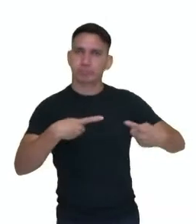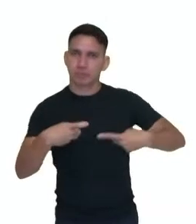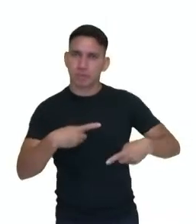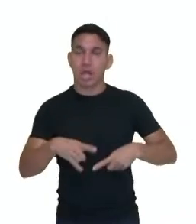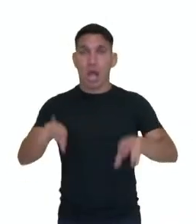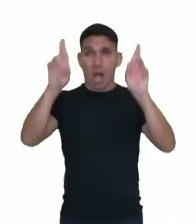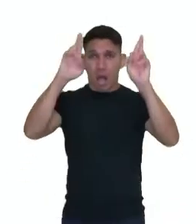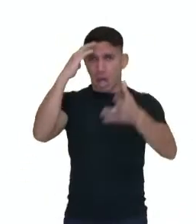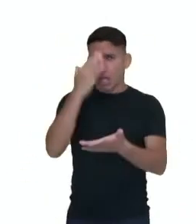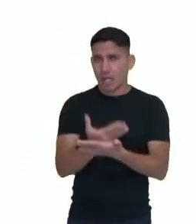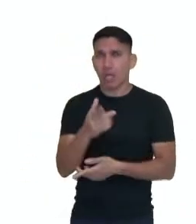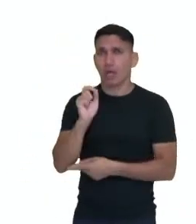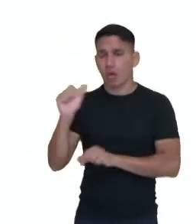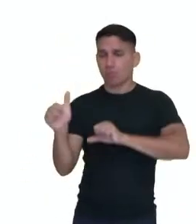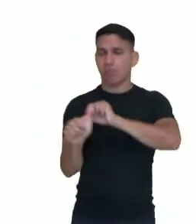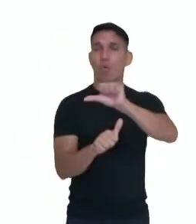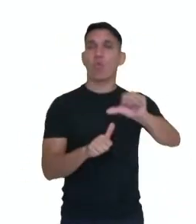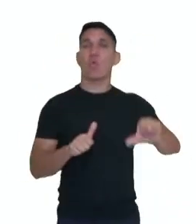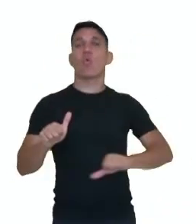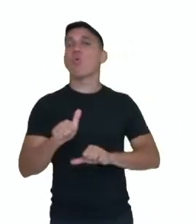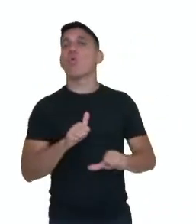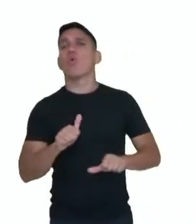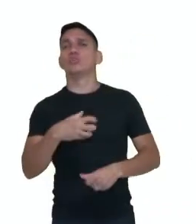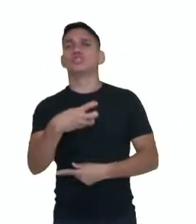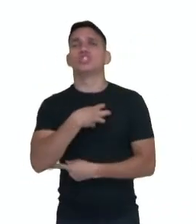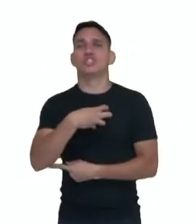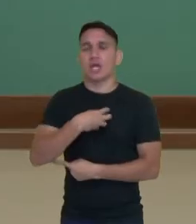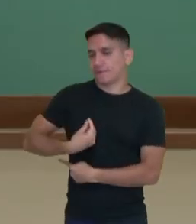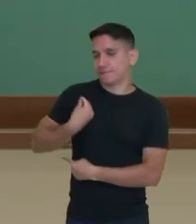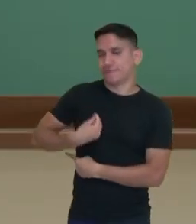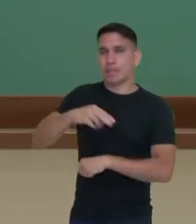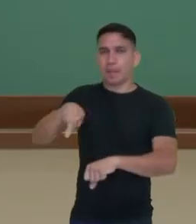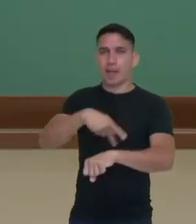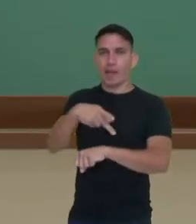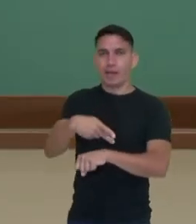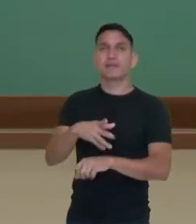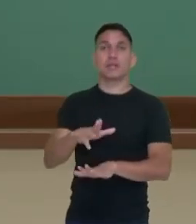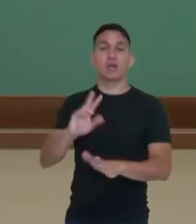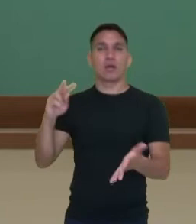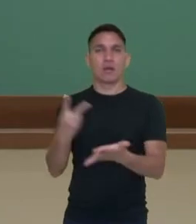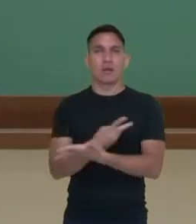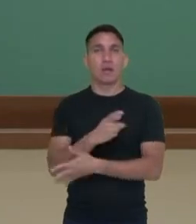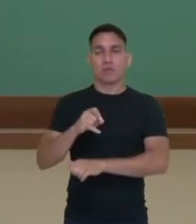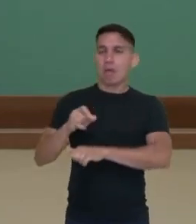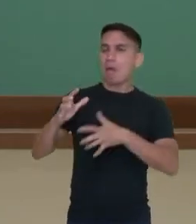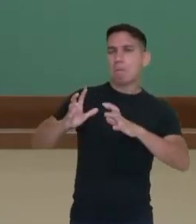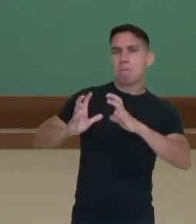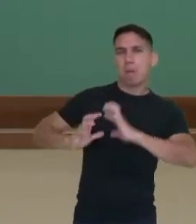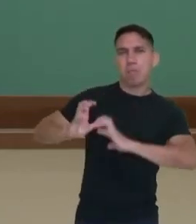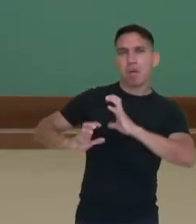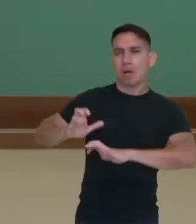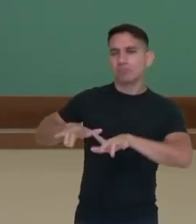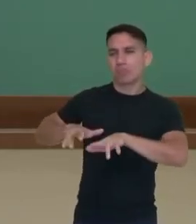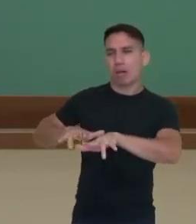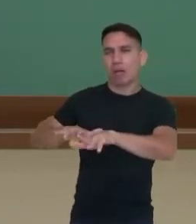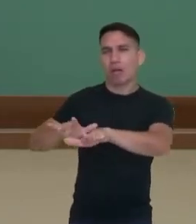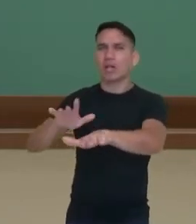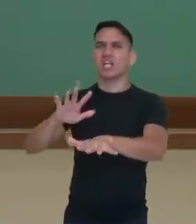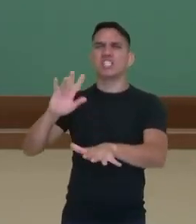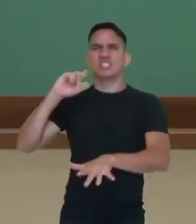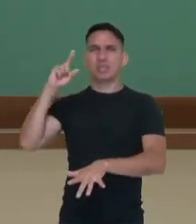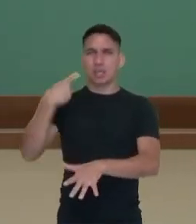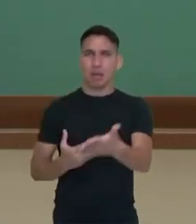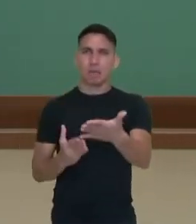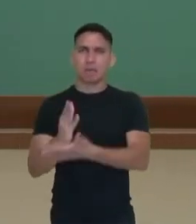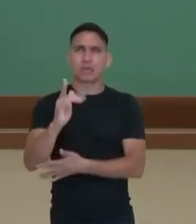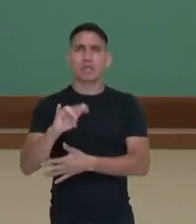de mudança então de paradigma e mudança na vida do país. Os guerrilheiros, após a vitória, foram recebidos em muitas